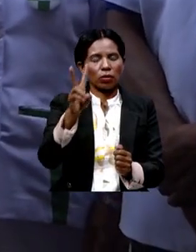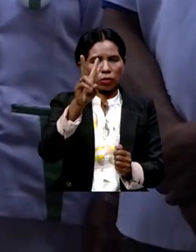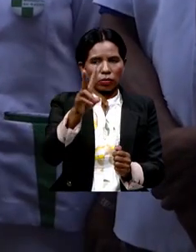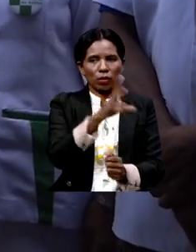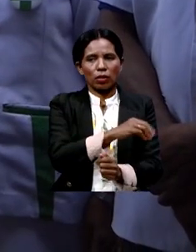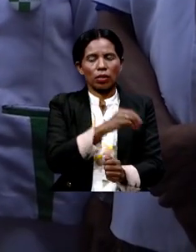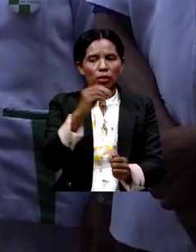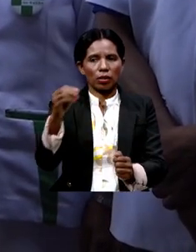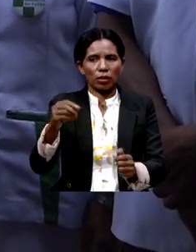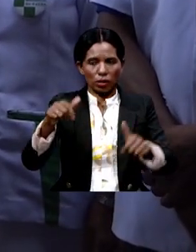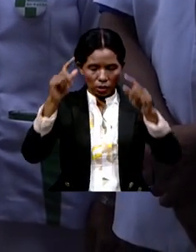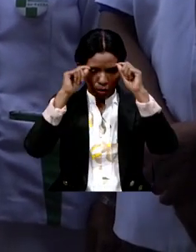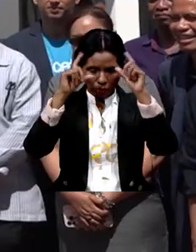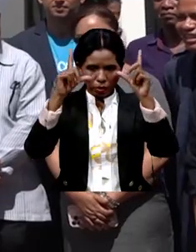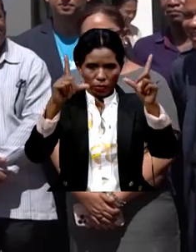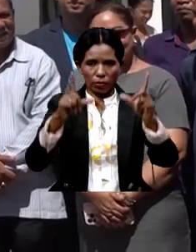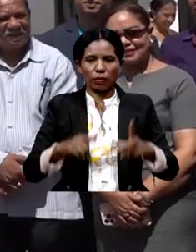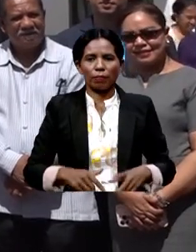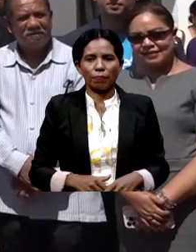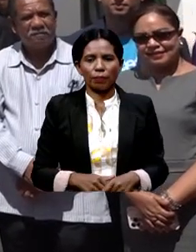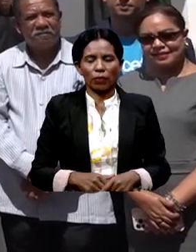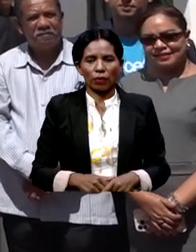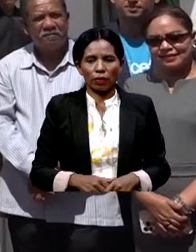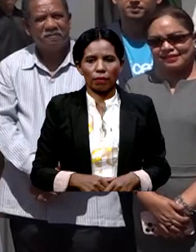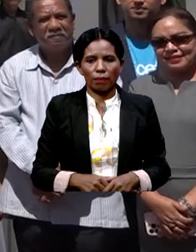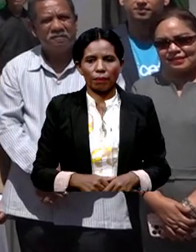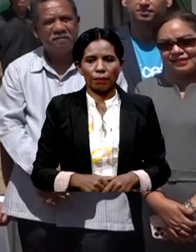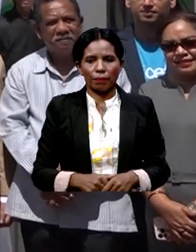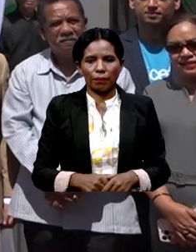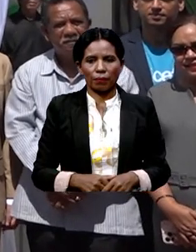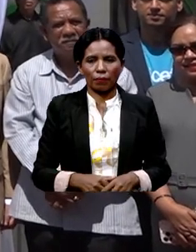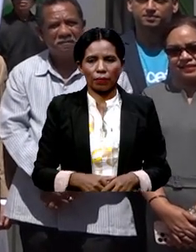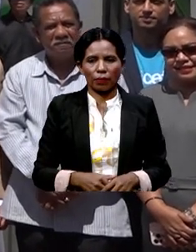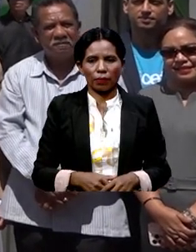iha teritorio Timor Larantoma. Efizene Babo, Dilma Suzeti, GMN.